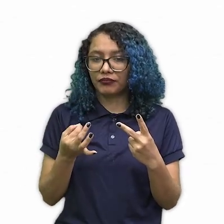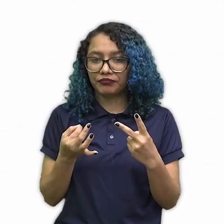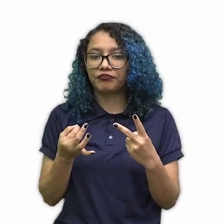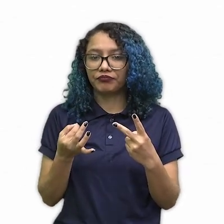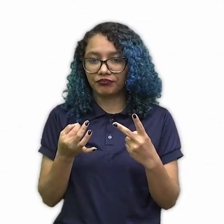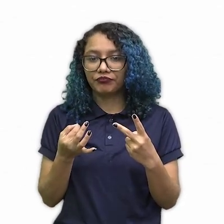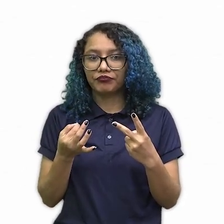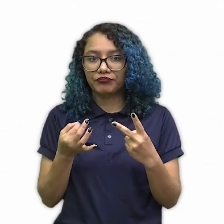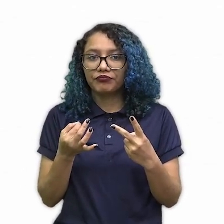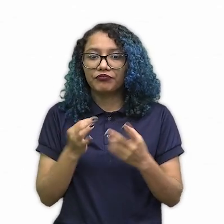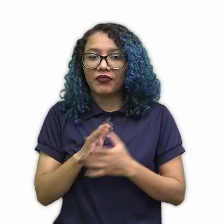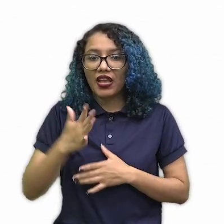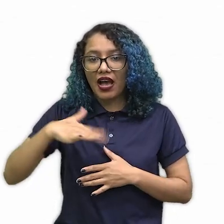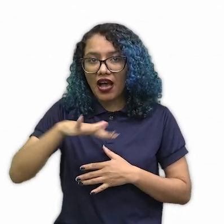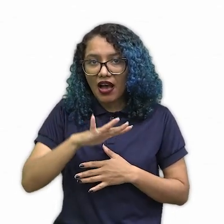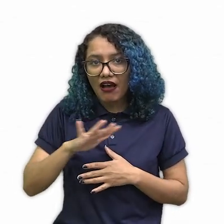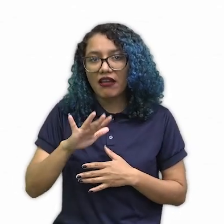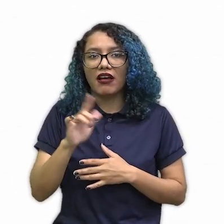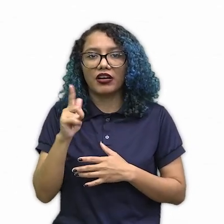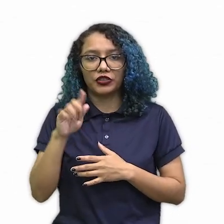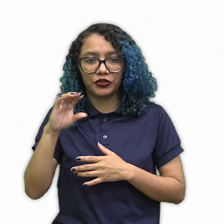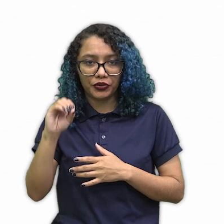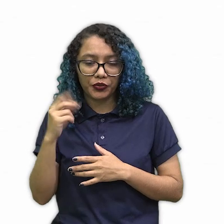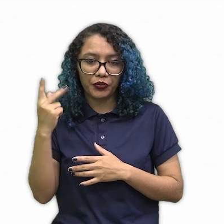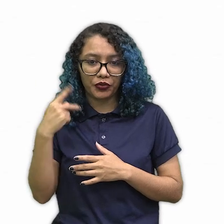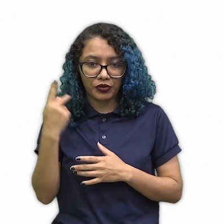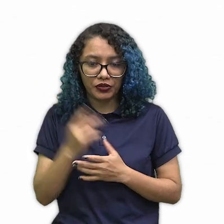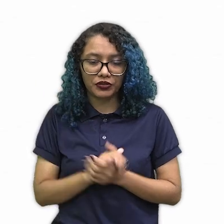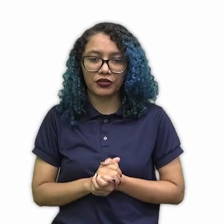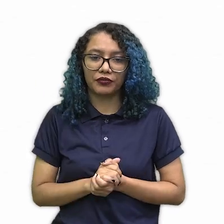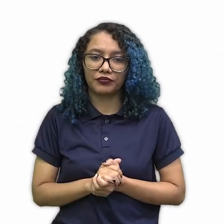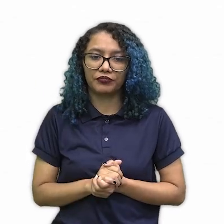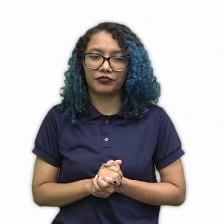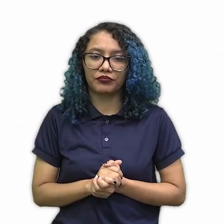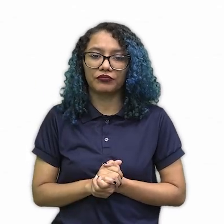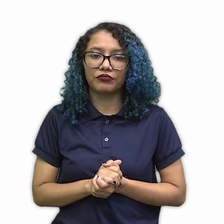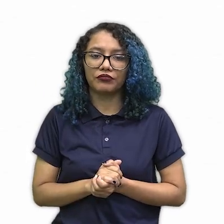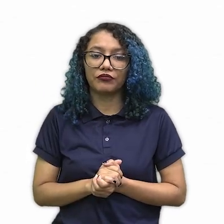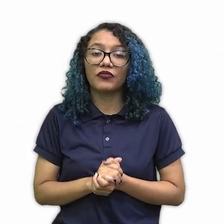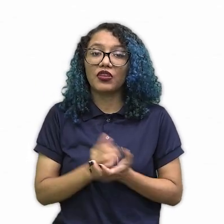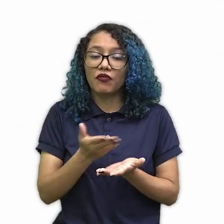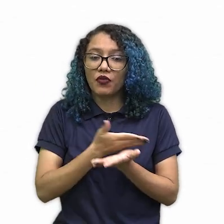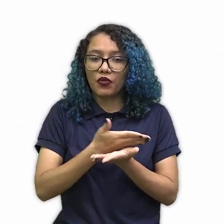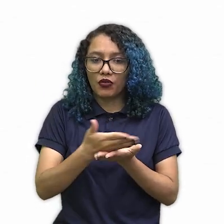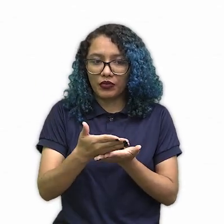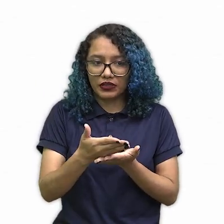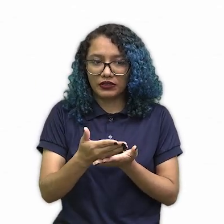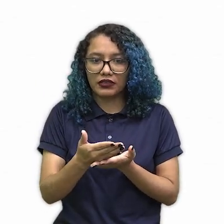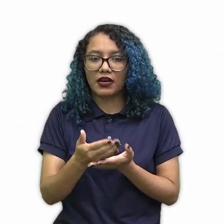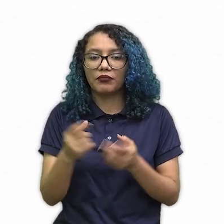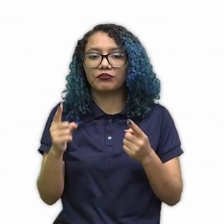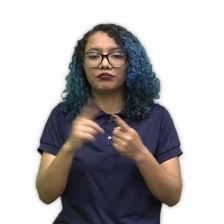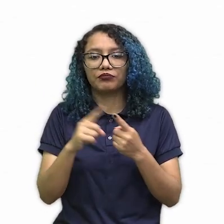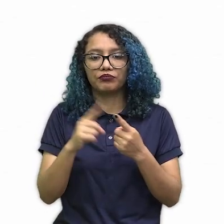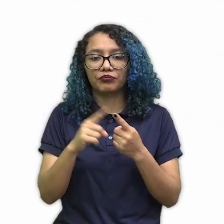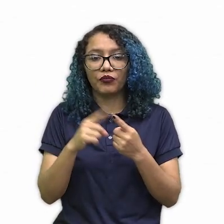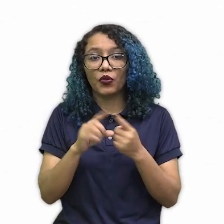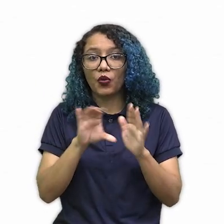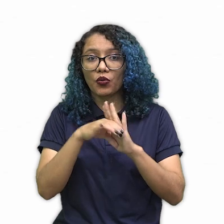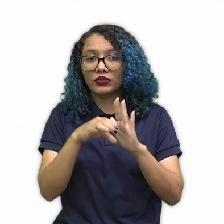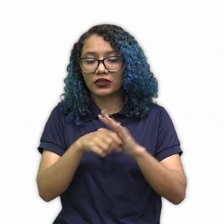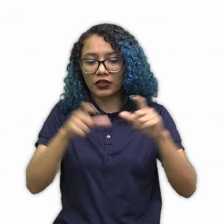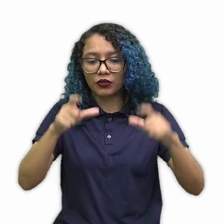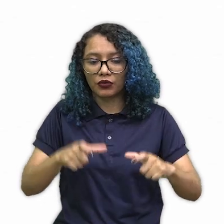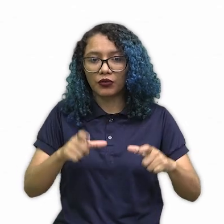da geopolítica de uma forma geral. A gente vai evidenciar de uma forma mais detalhada o conceito de território,